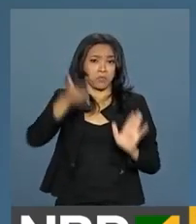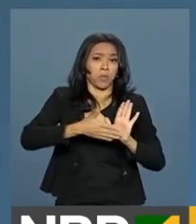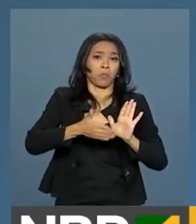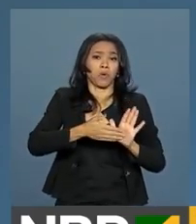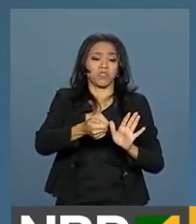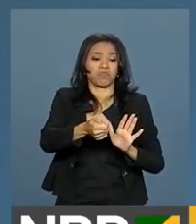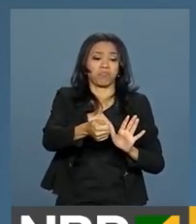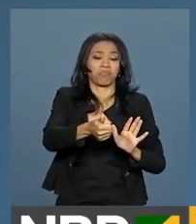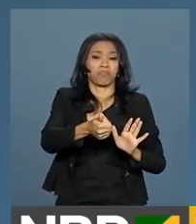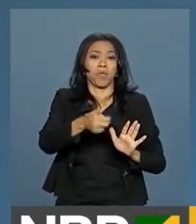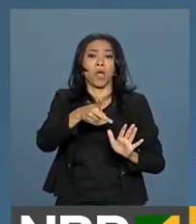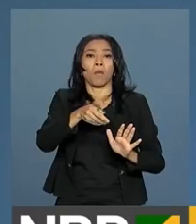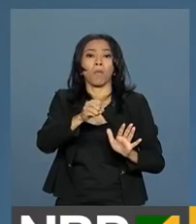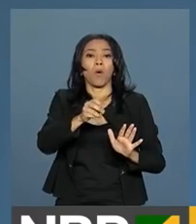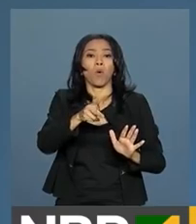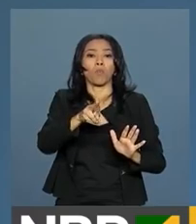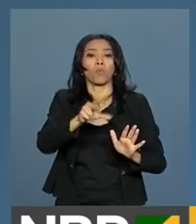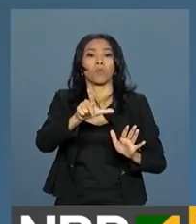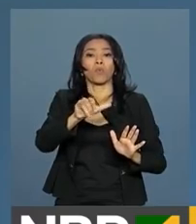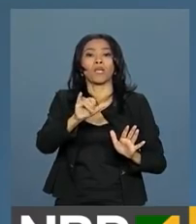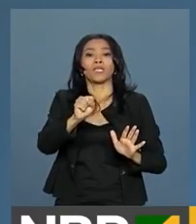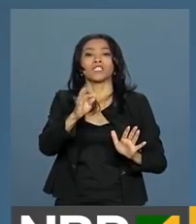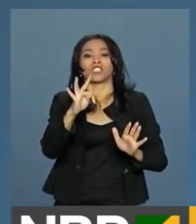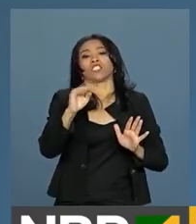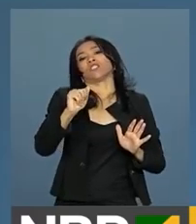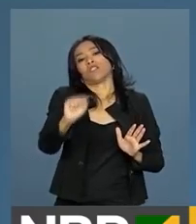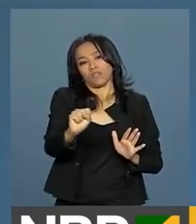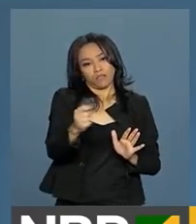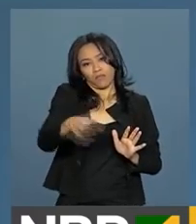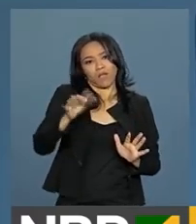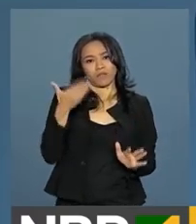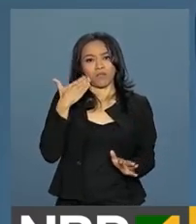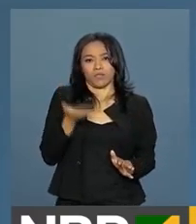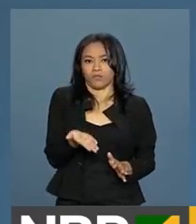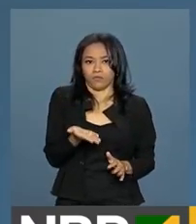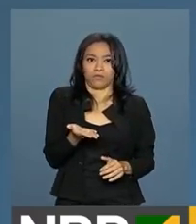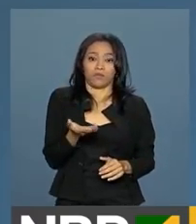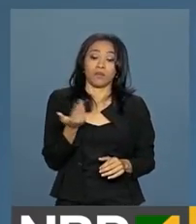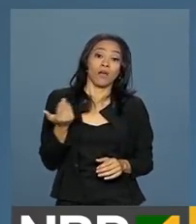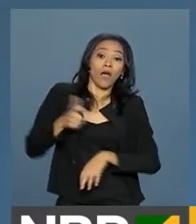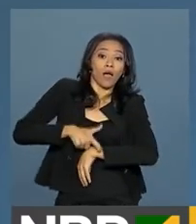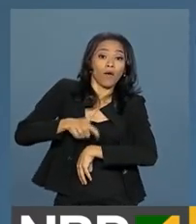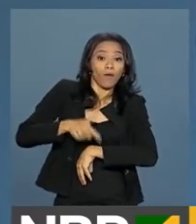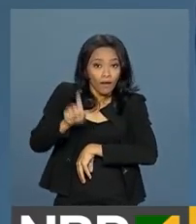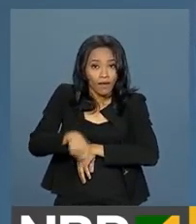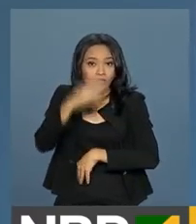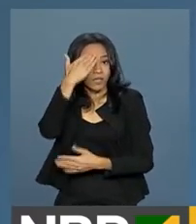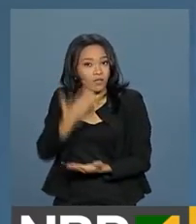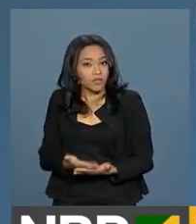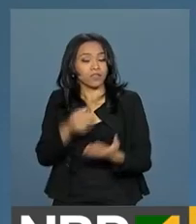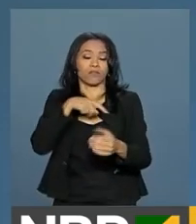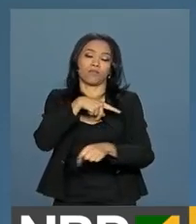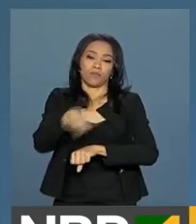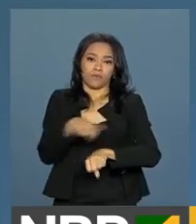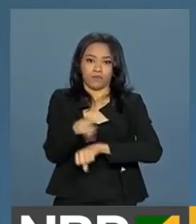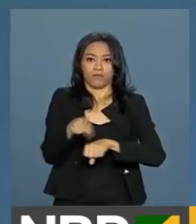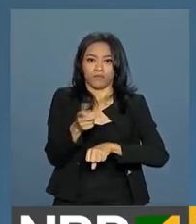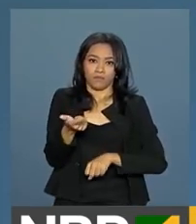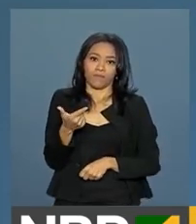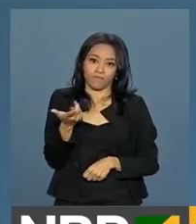mais do que nunca por isso mesmo digo eu a hora é de acreditar cada vez mais no nosso país